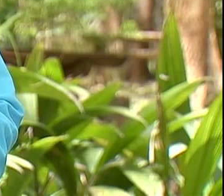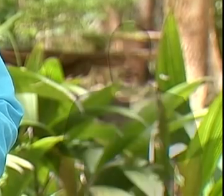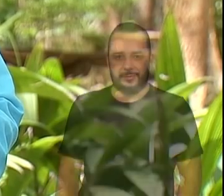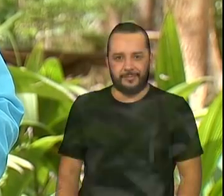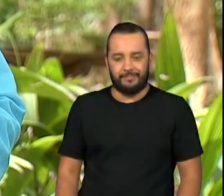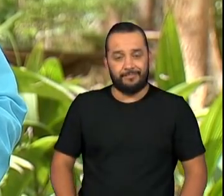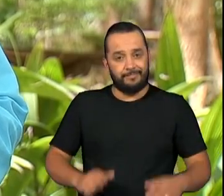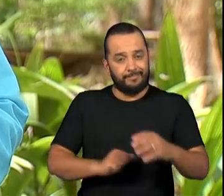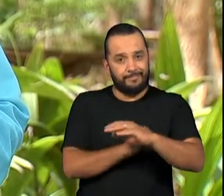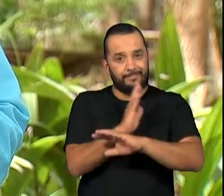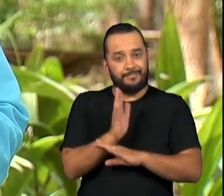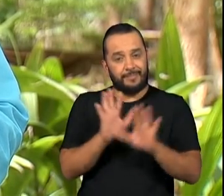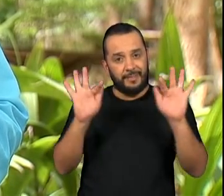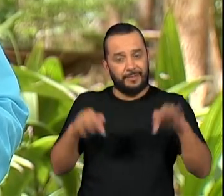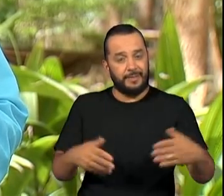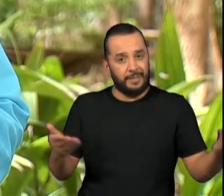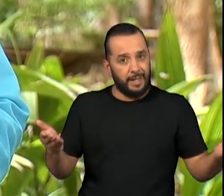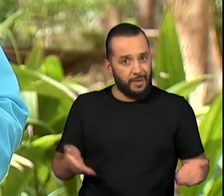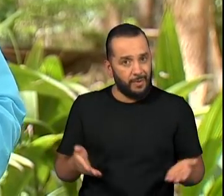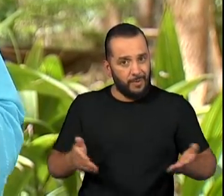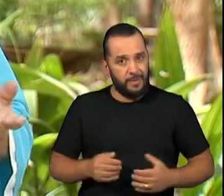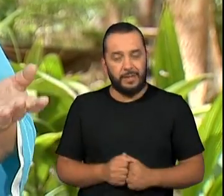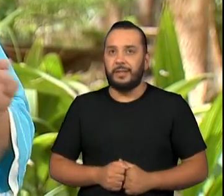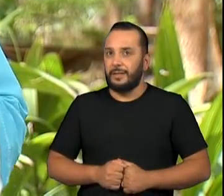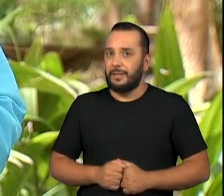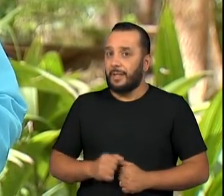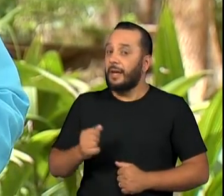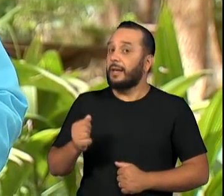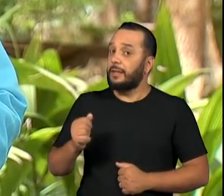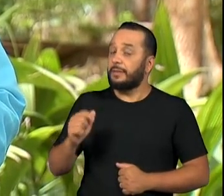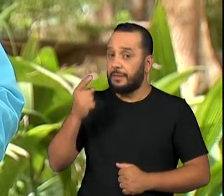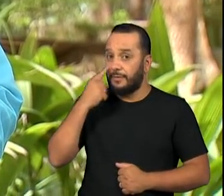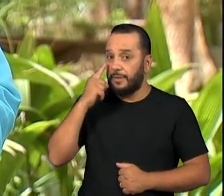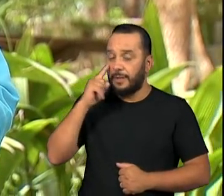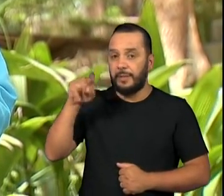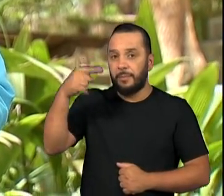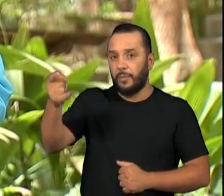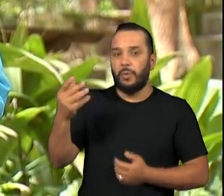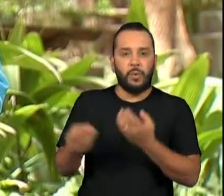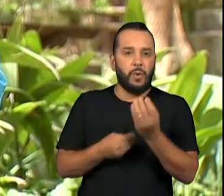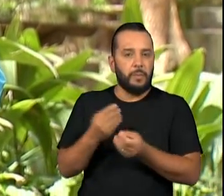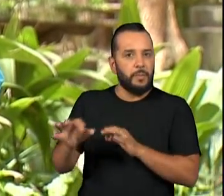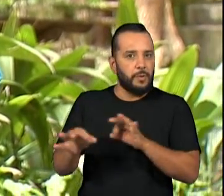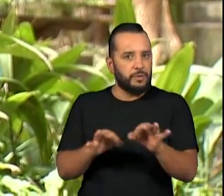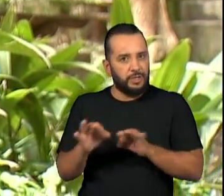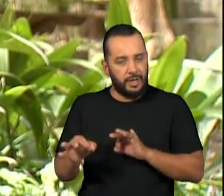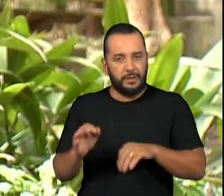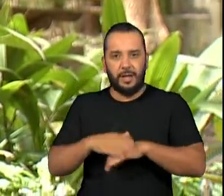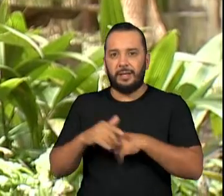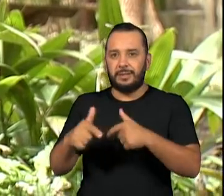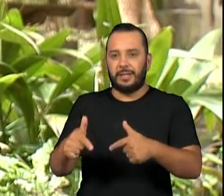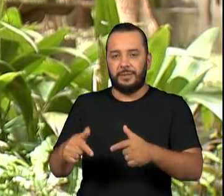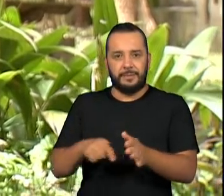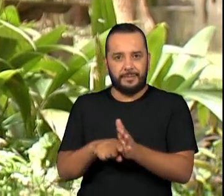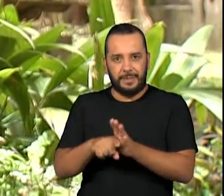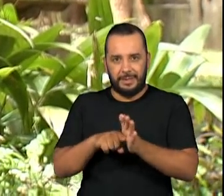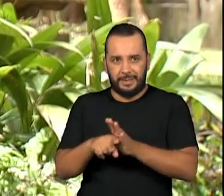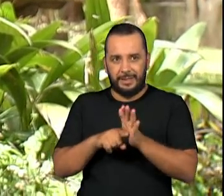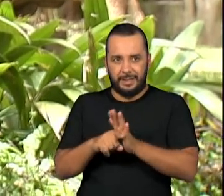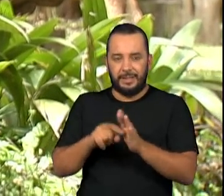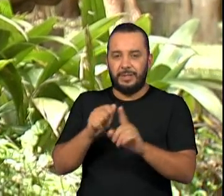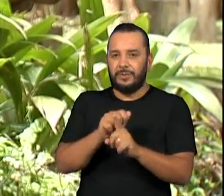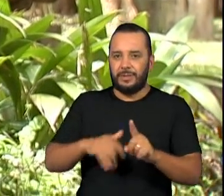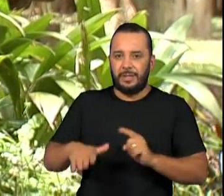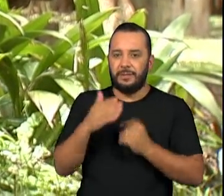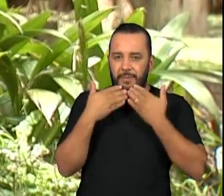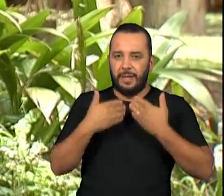E o Repórter Eco termina aqui. No próximo programa você acompanha mais projetos, ações e pesquisas por um mundo